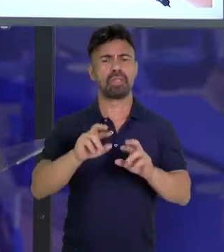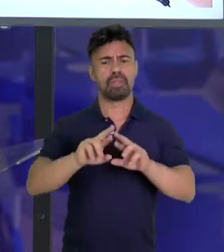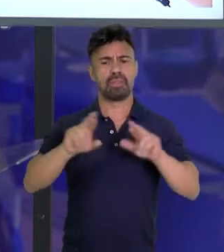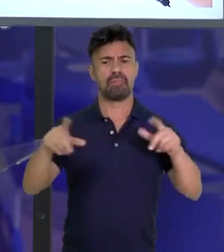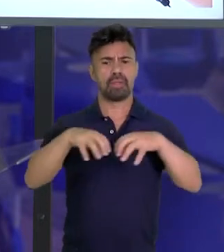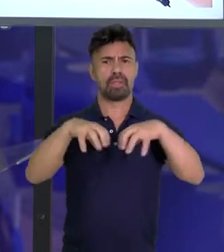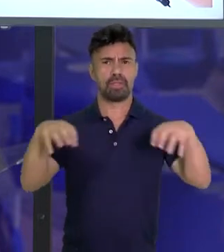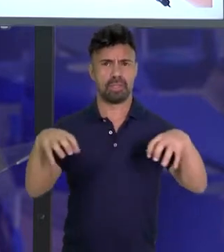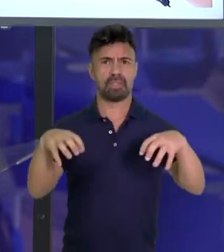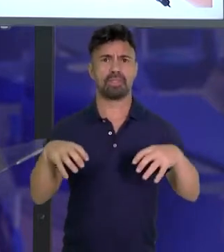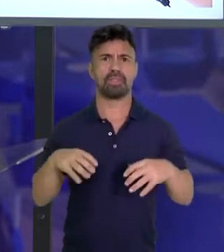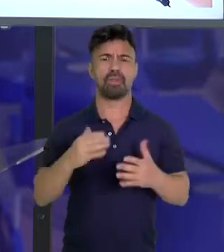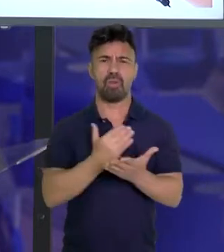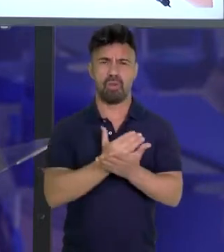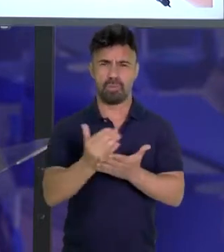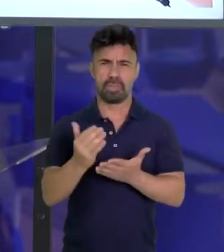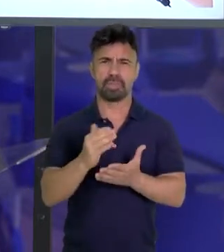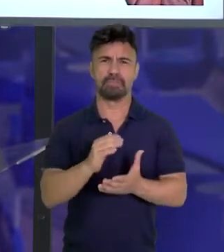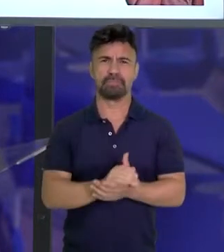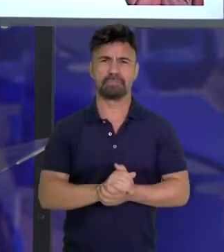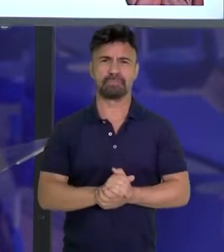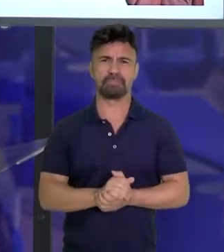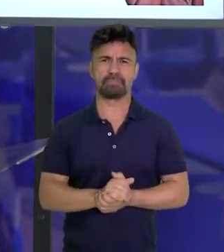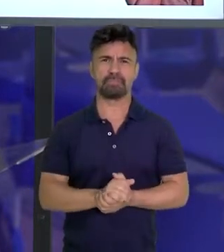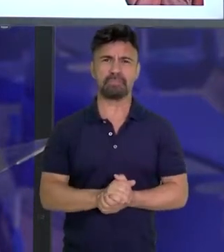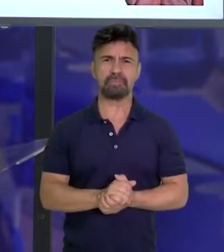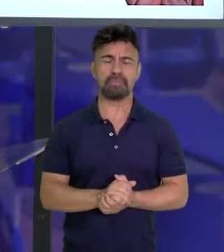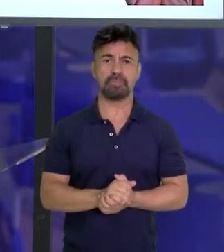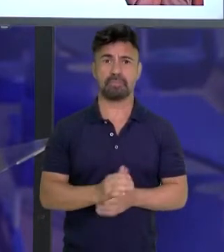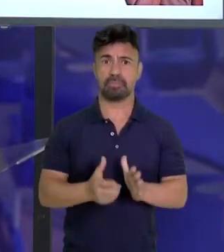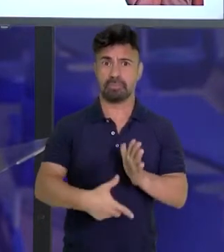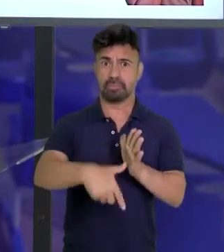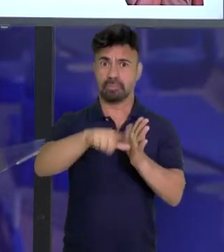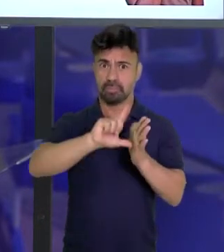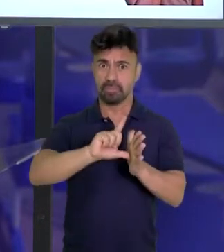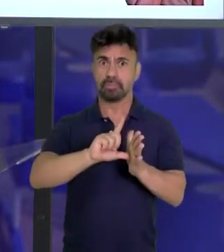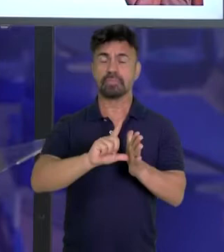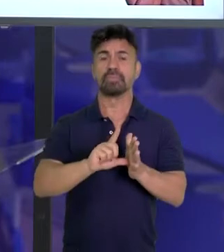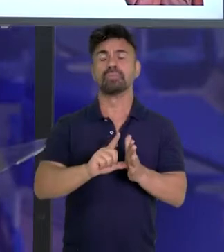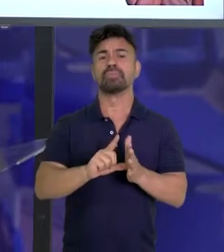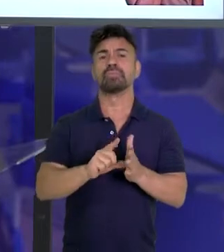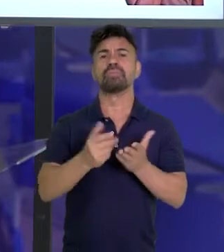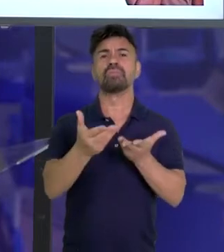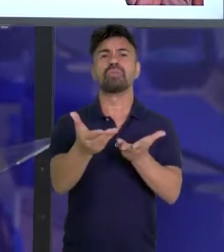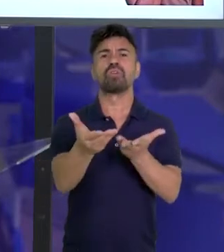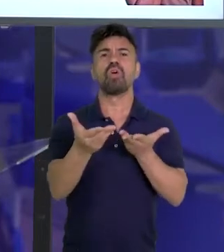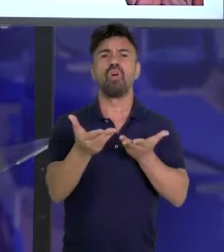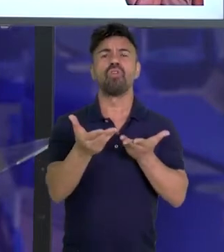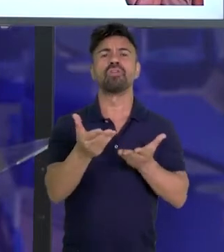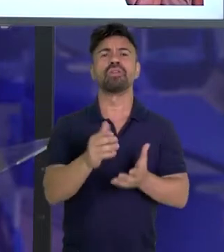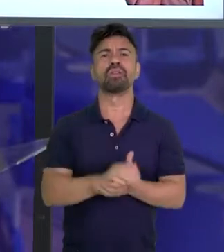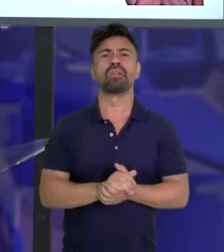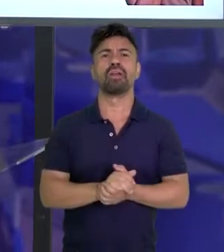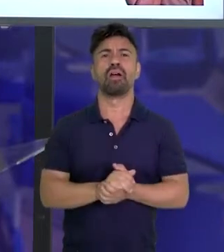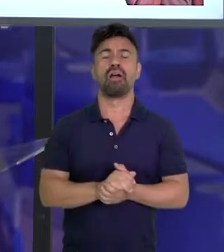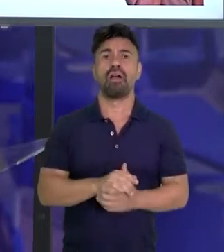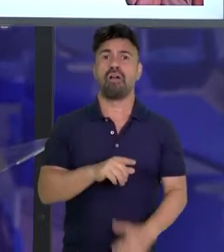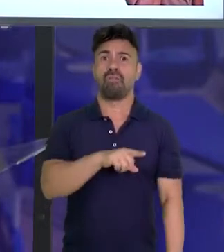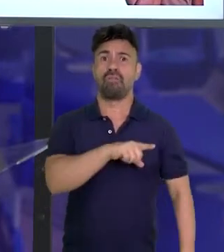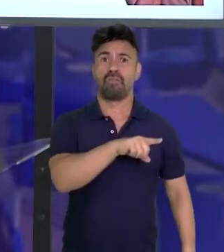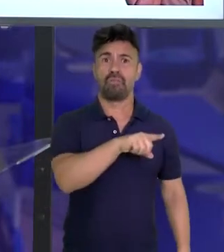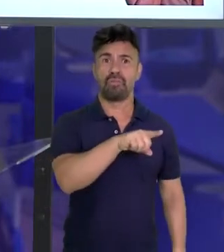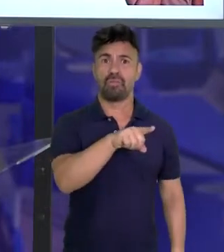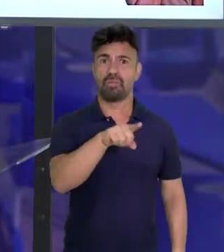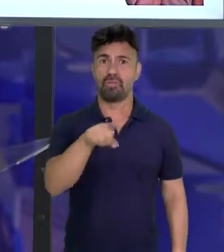propõem. Vamos começar a nossa aula? Antes de tudo, eu queria fazer um convite para que